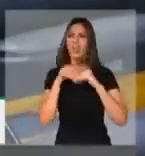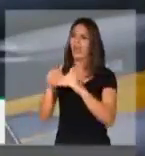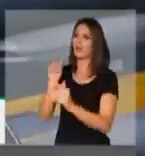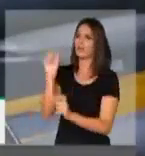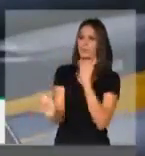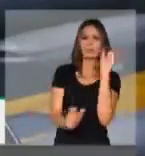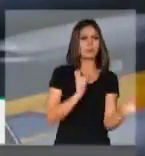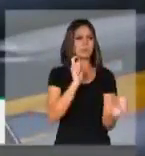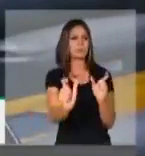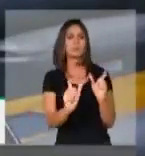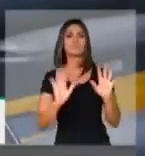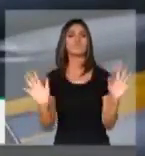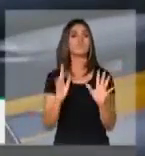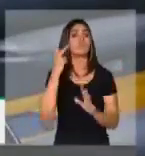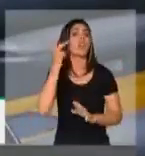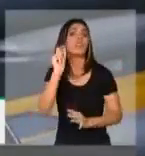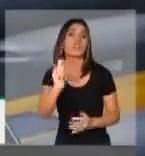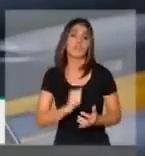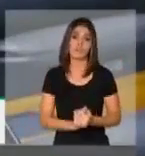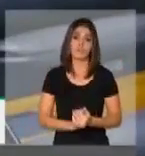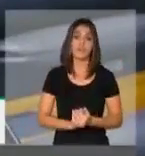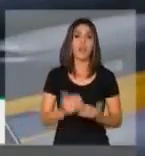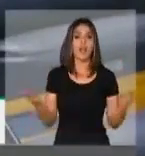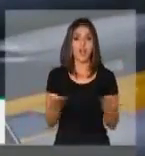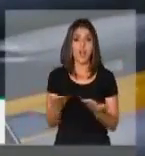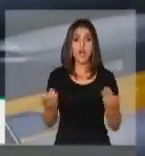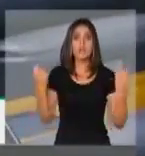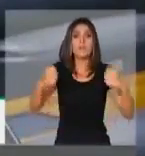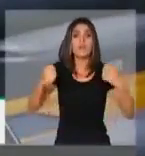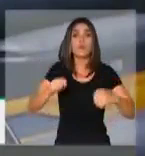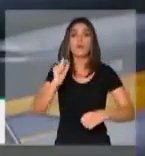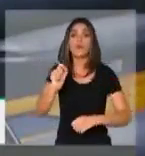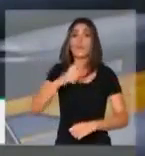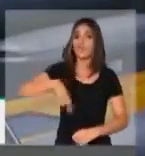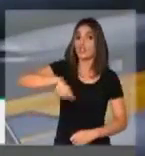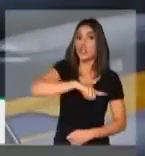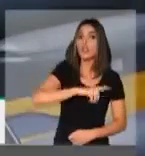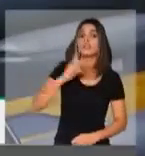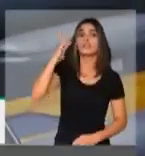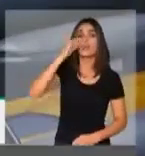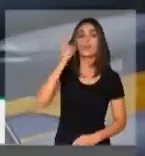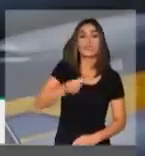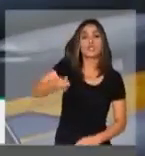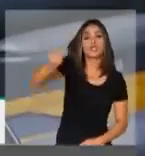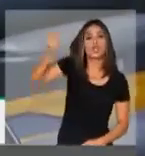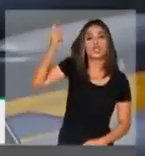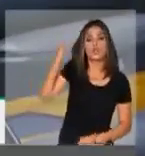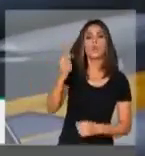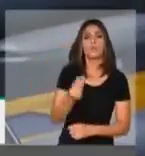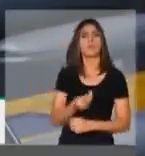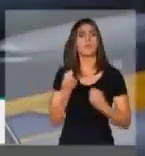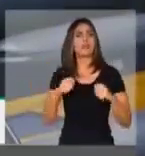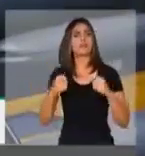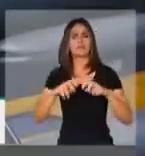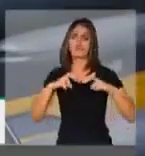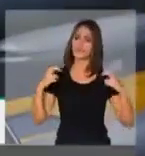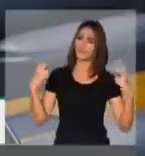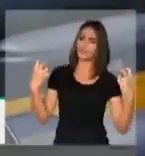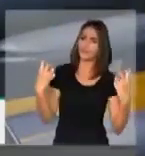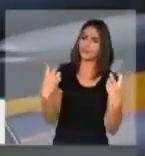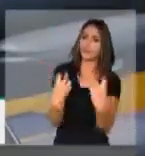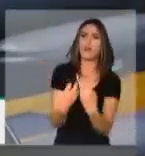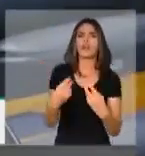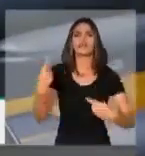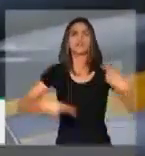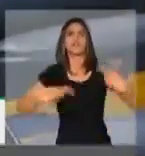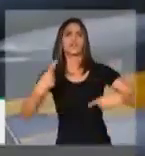lugar nenhum. Nós precisamos nesse momento sentarmos principalmente aqueles que estão nessa casa há mais tempo para tentarmos uma saída, uma sugestão. O nosso